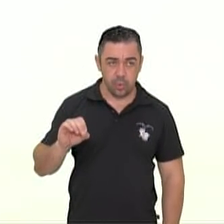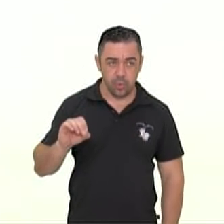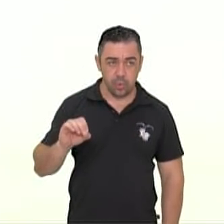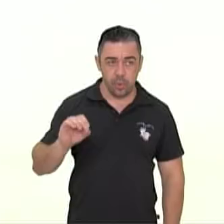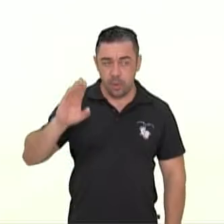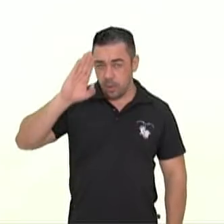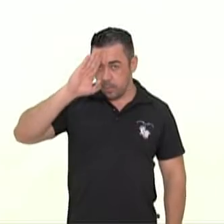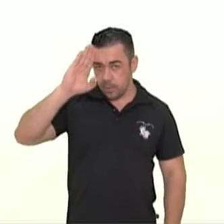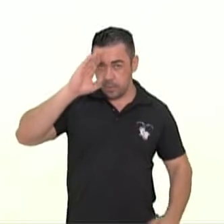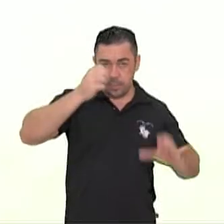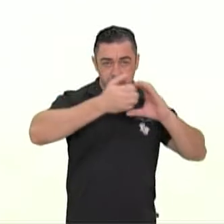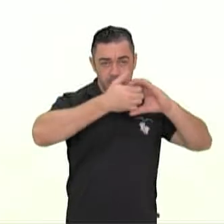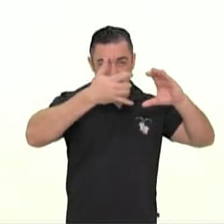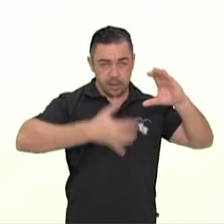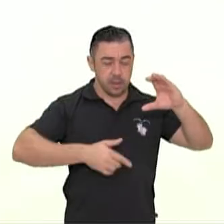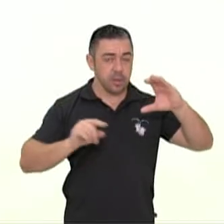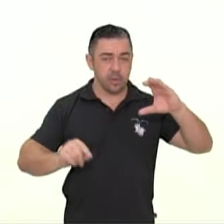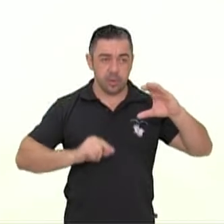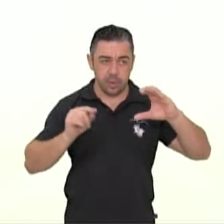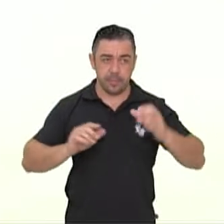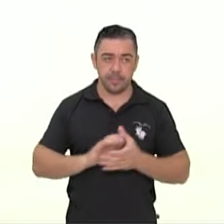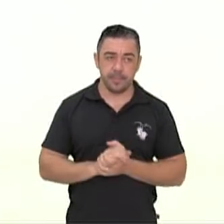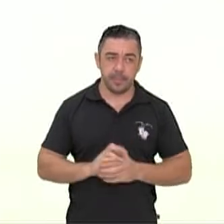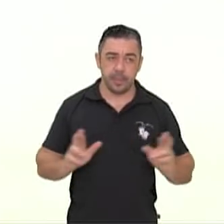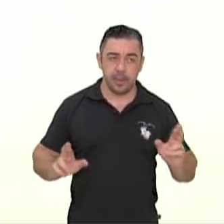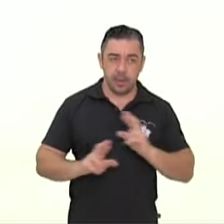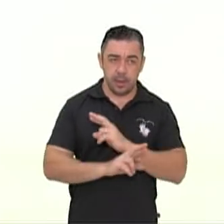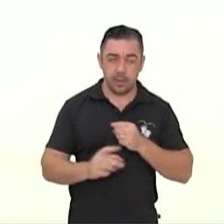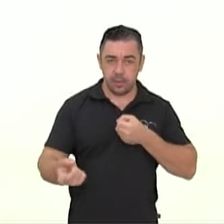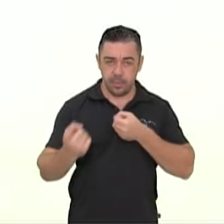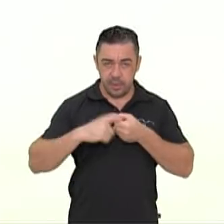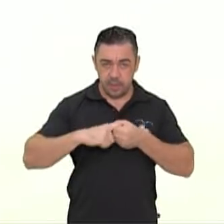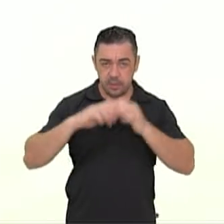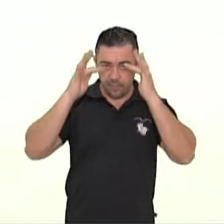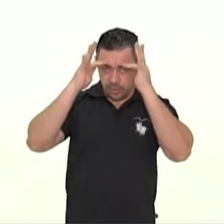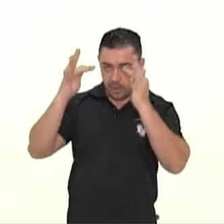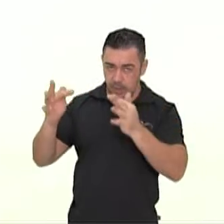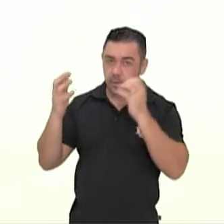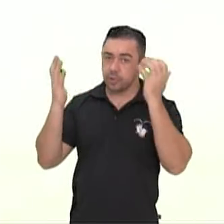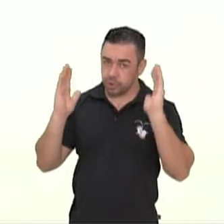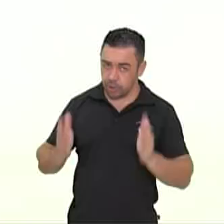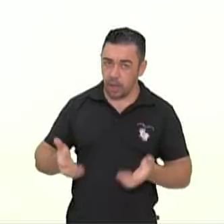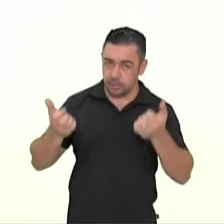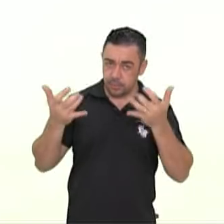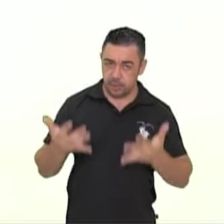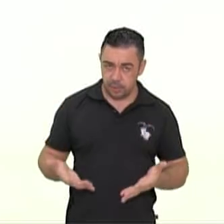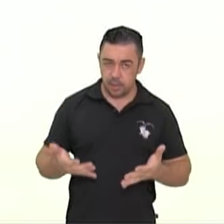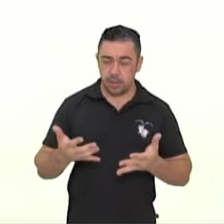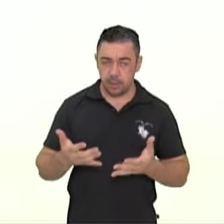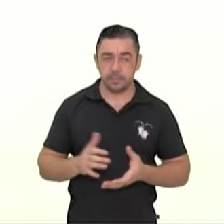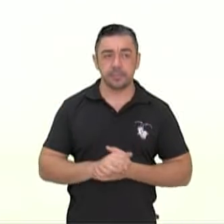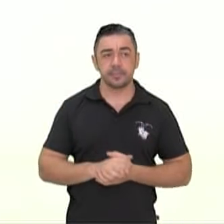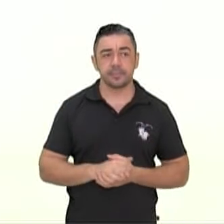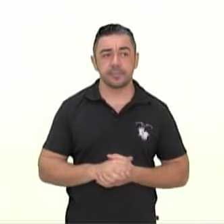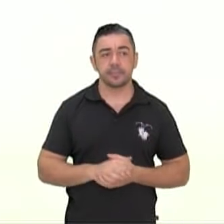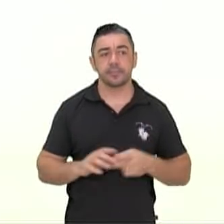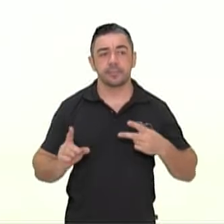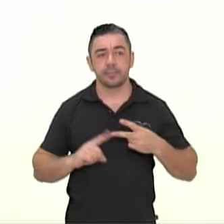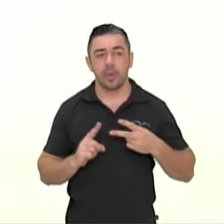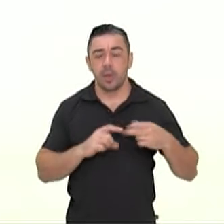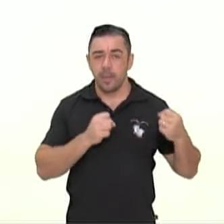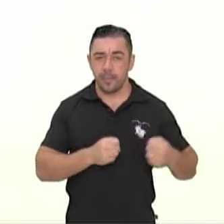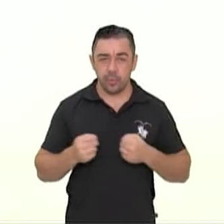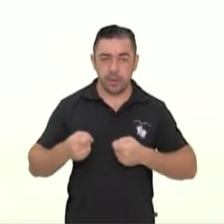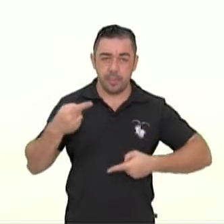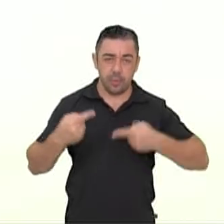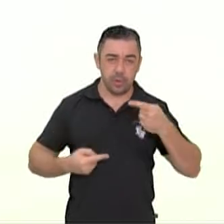As principais características do feudalismo eram relação baseada na dependência e na fidelidade, já comentamos sobre isso, suzerania e vassalagem. O poder